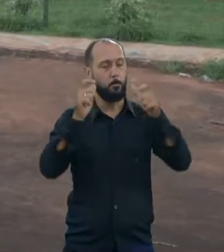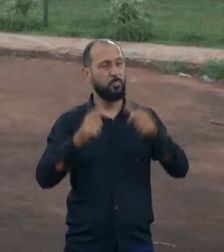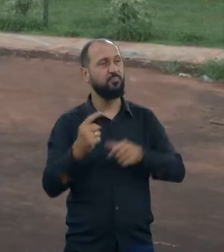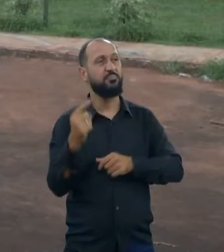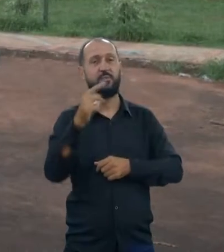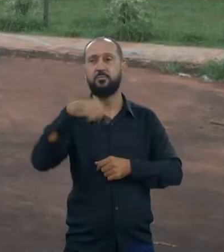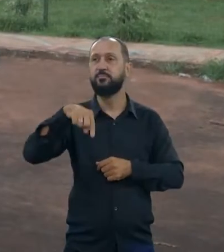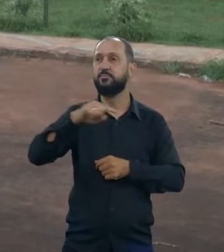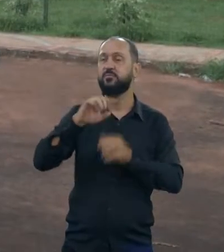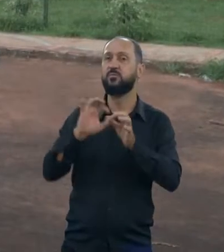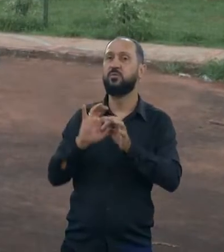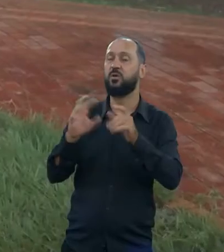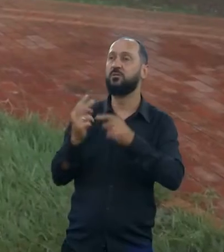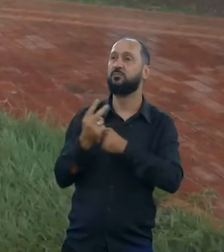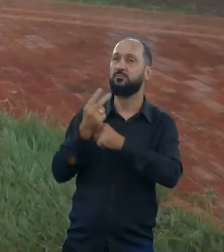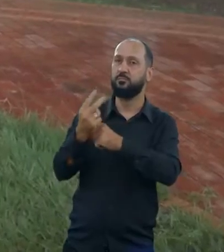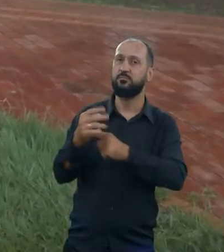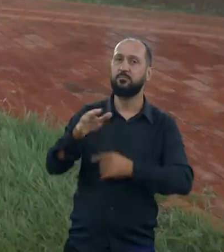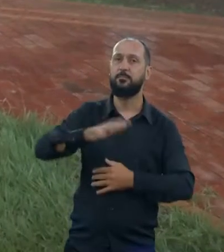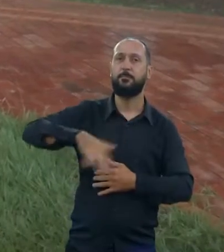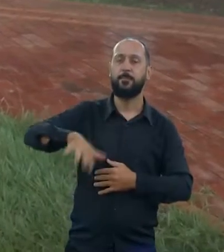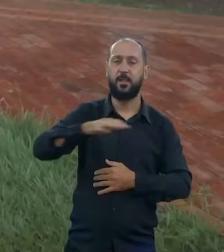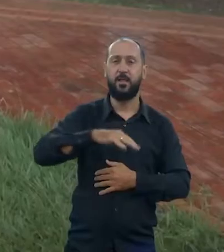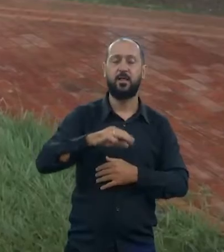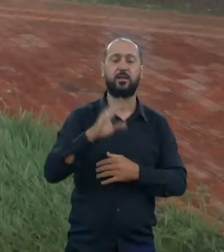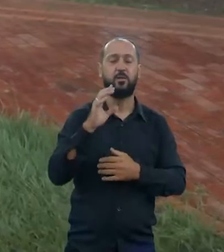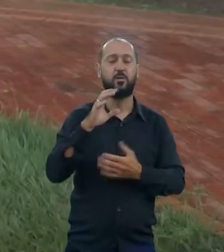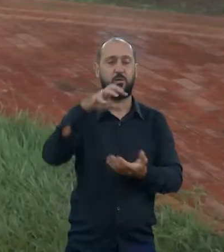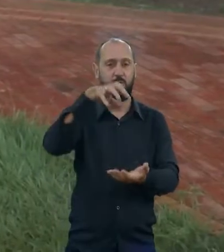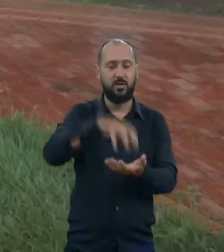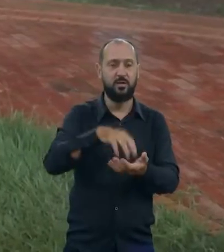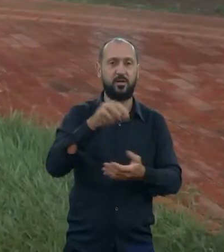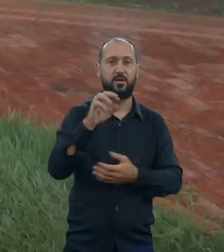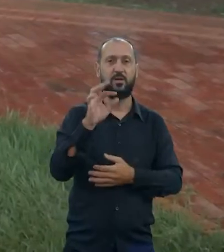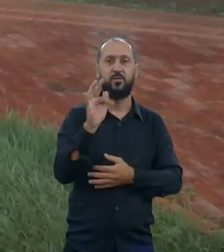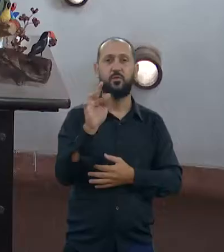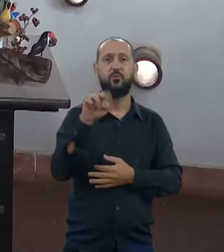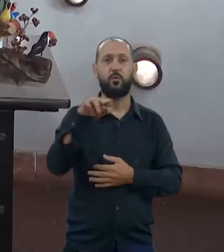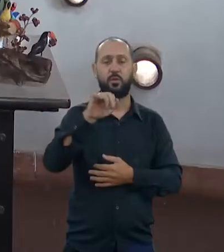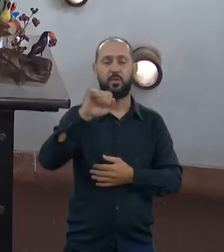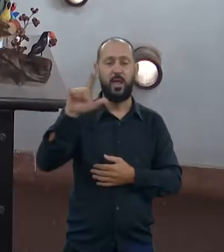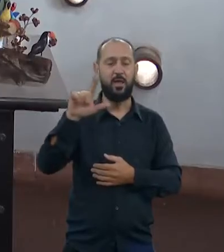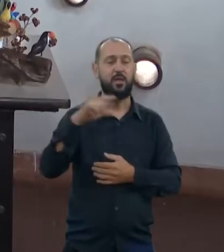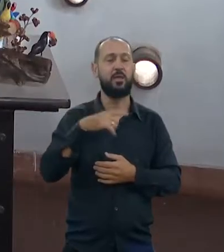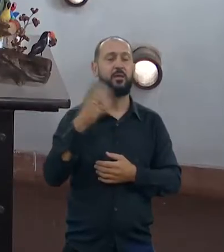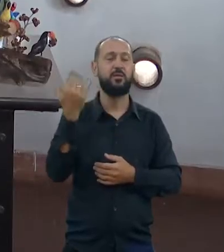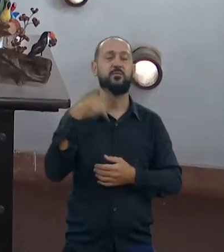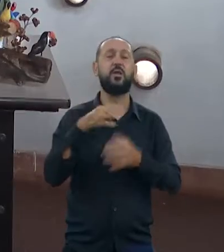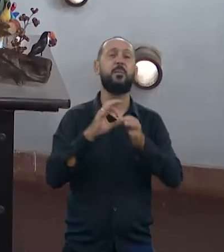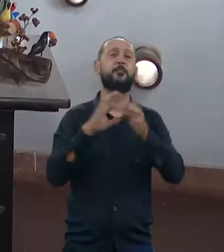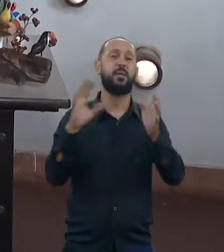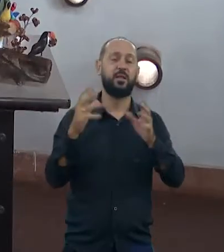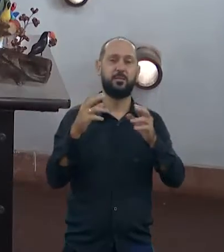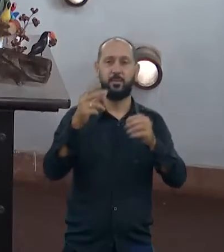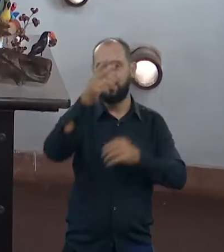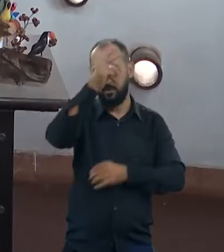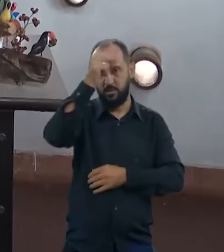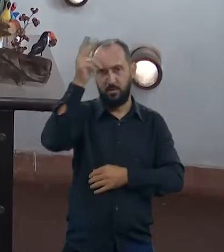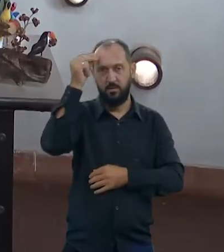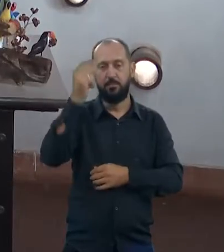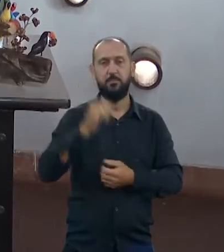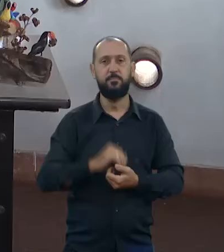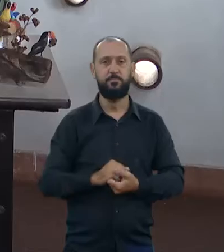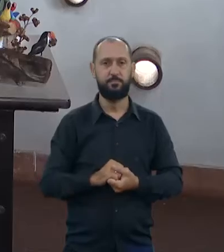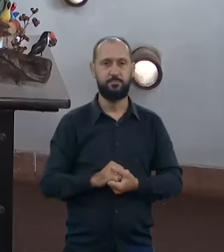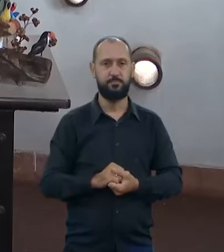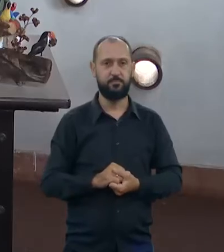foi, né, ele foi cedido, era uma área da FUNAI, e foi cedido para a prefeitura, né, na época. E